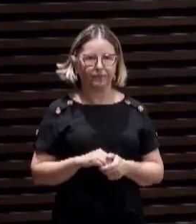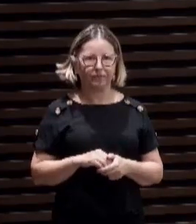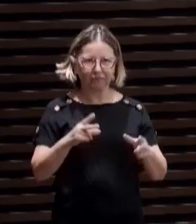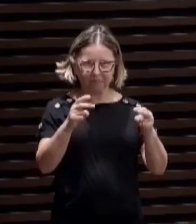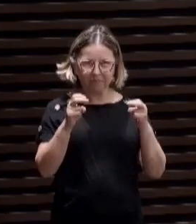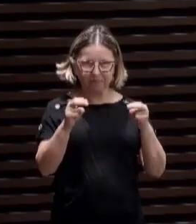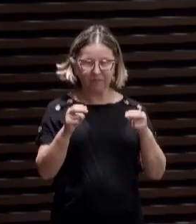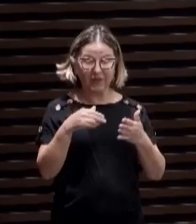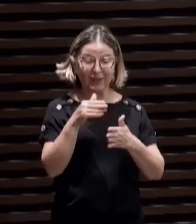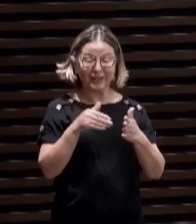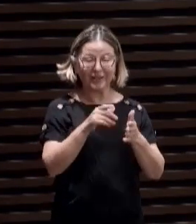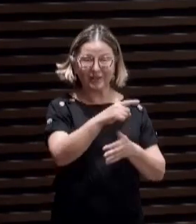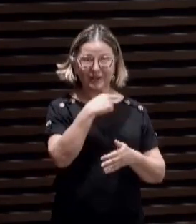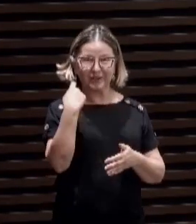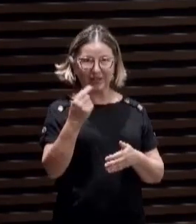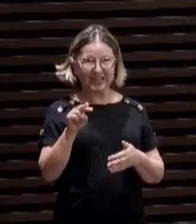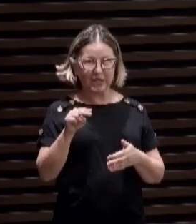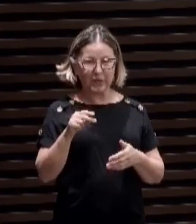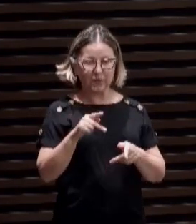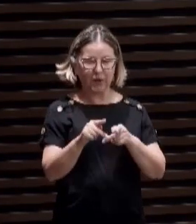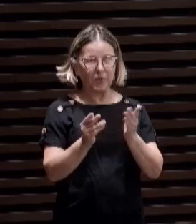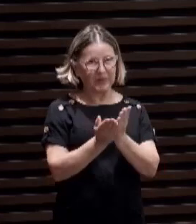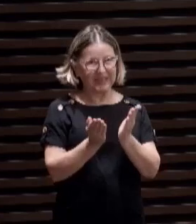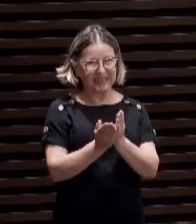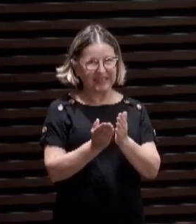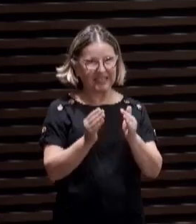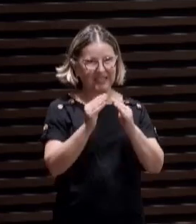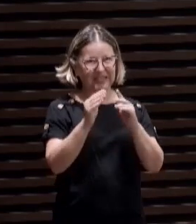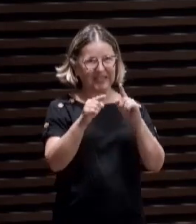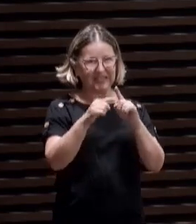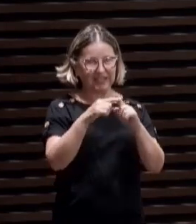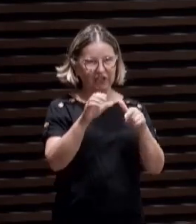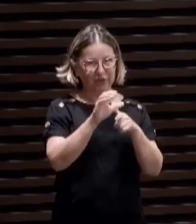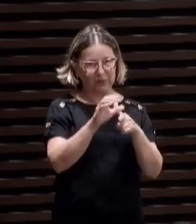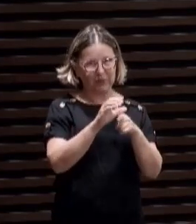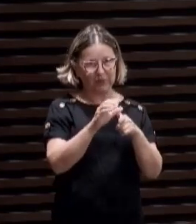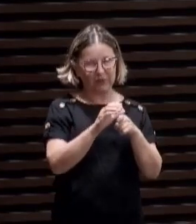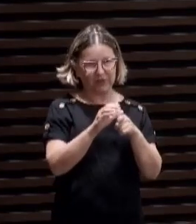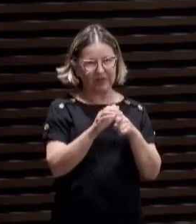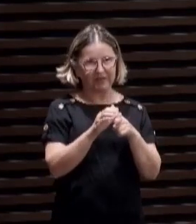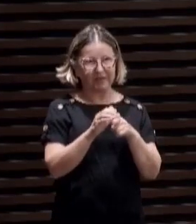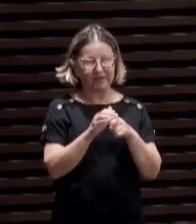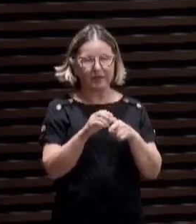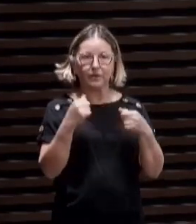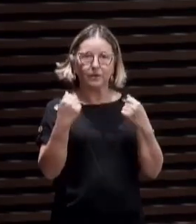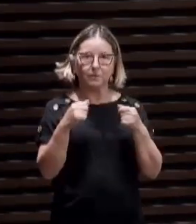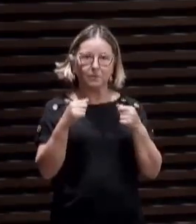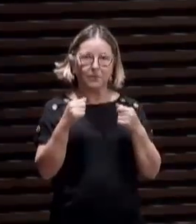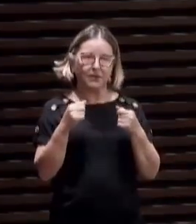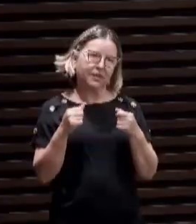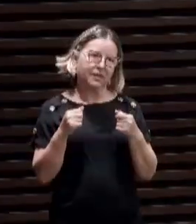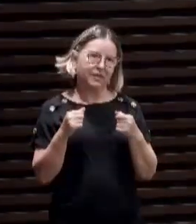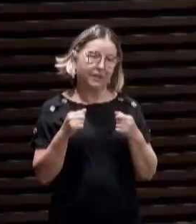todos nós, como a igreja de Corinto, estamos suscetíveis a essas coisas. E nós precisamos voltar nossos olhos para